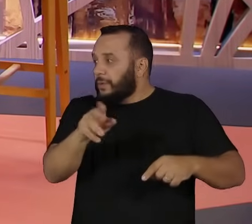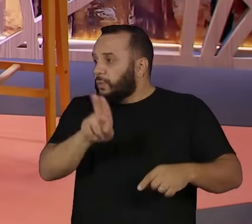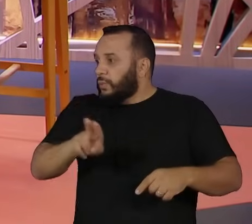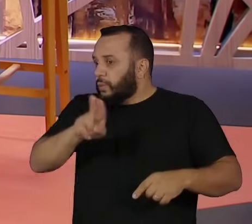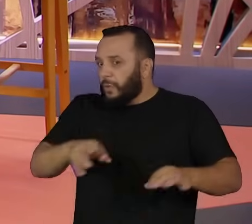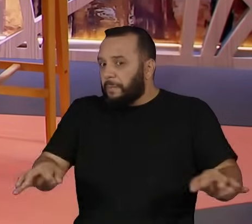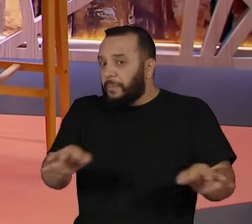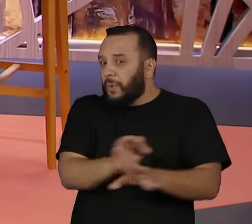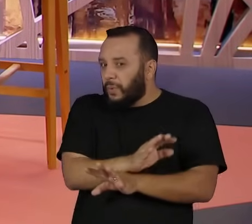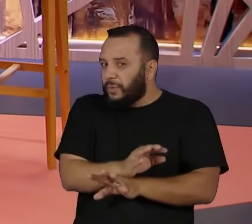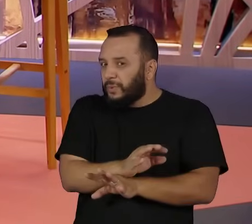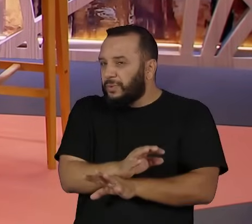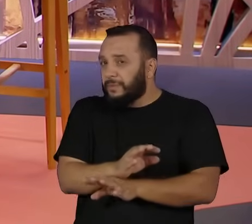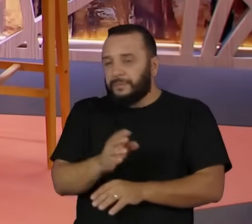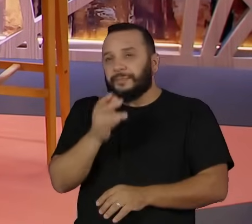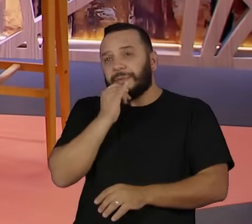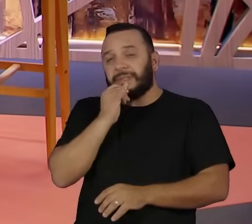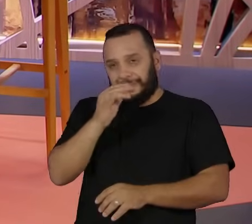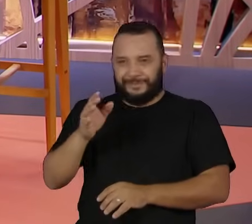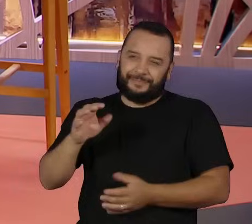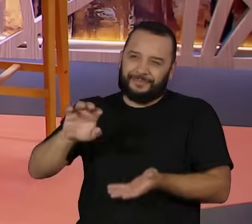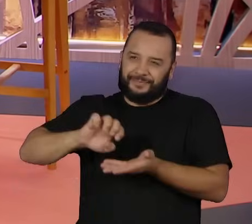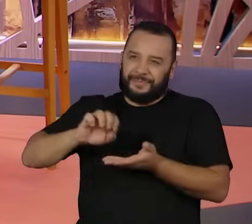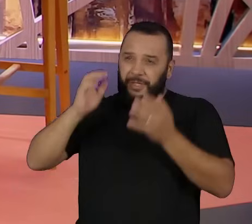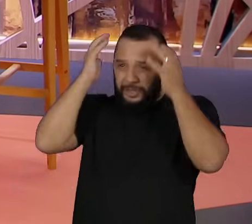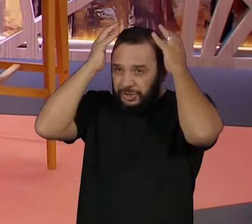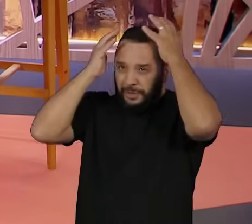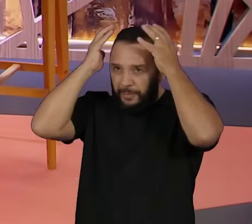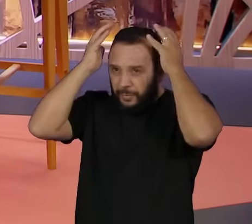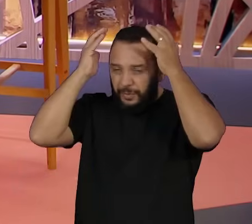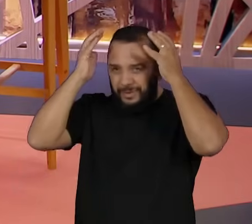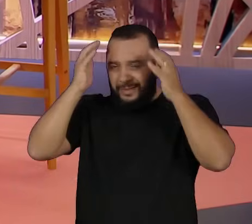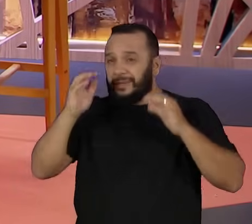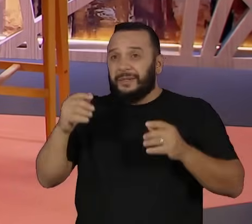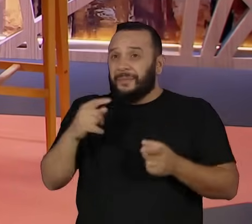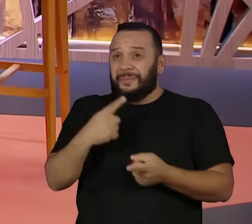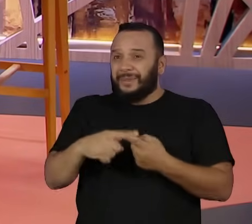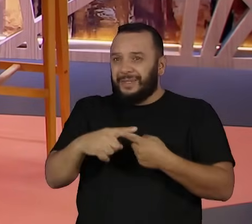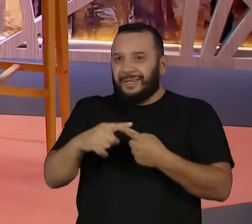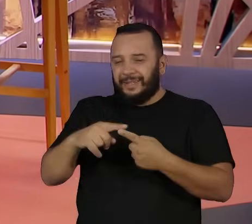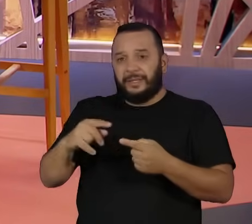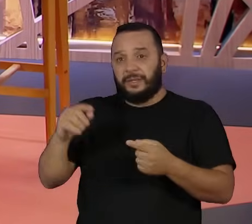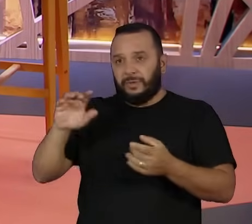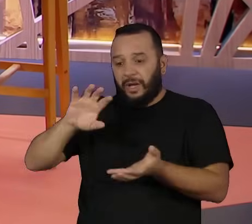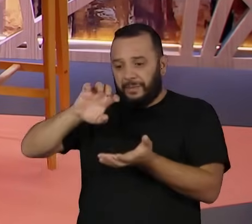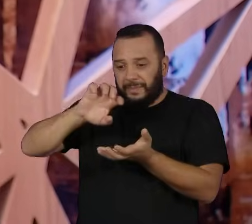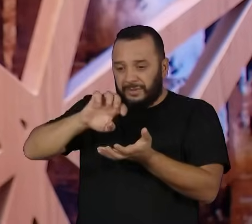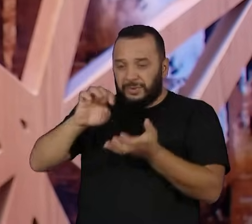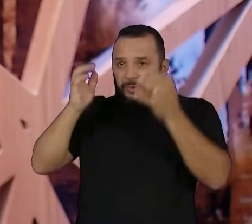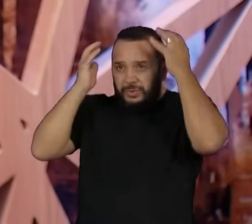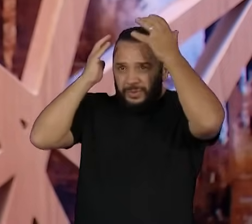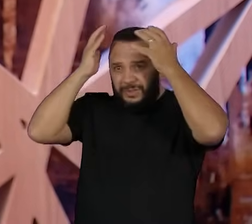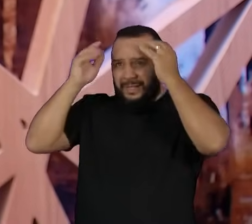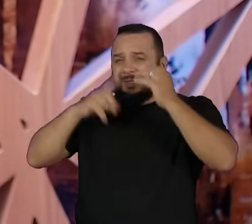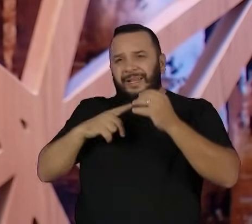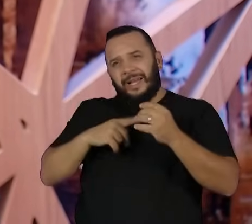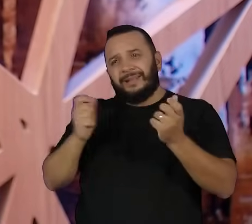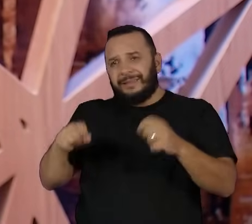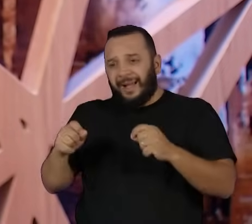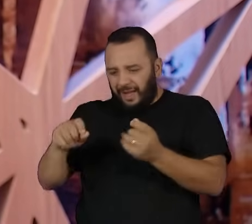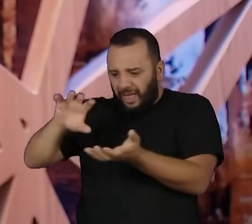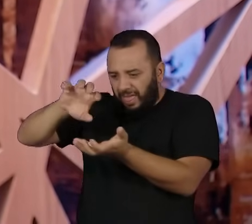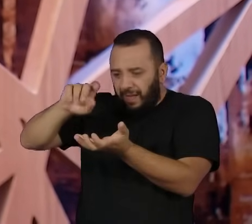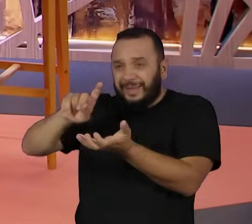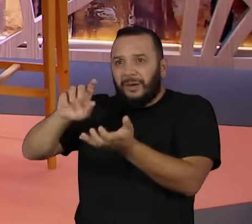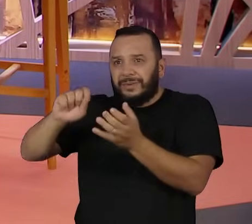por exemplo, o shampoo, será que a gente não consegue um shampoo em barra? Porque a gente consome todo o shampoo. Né? Já tem essas novas tecnologias. E a